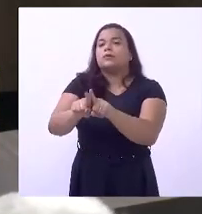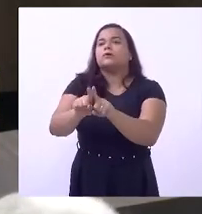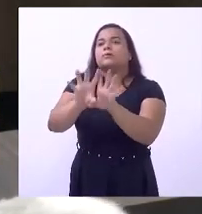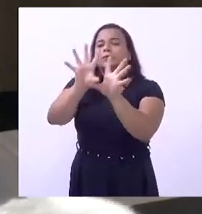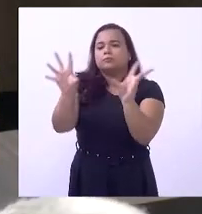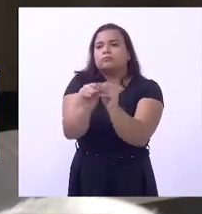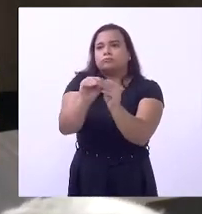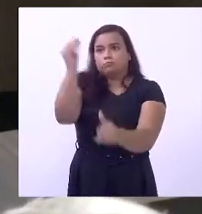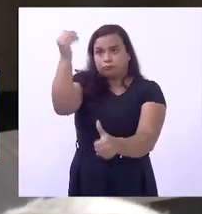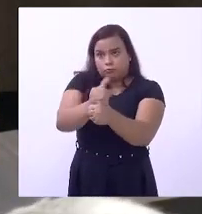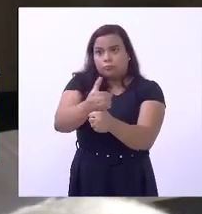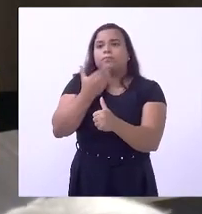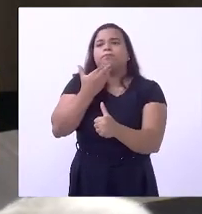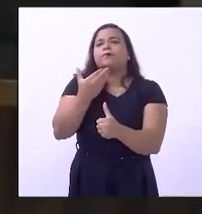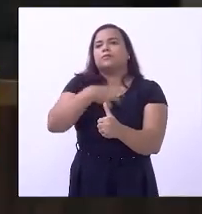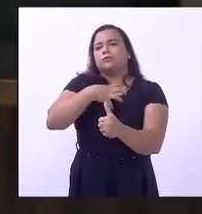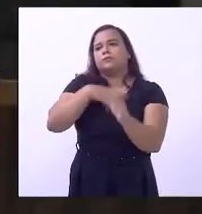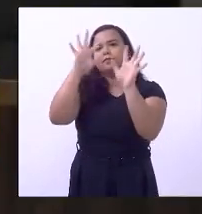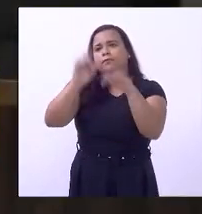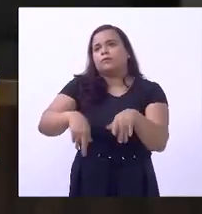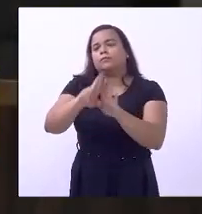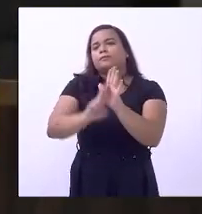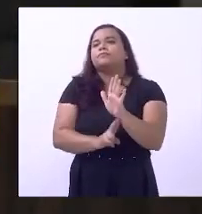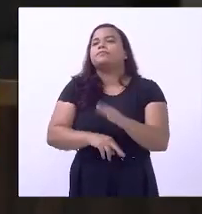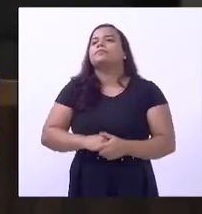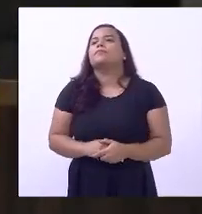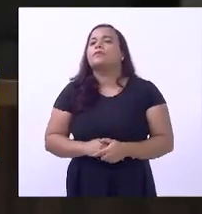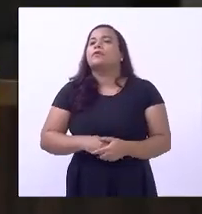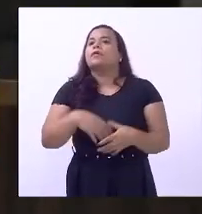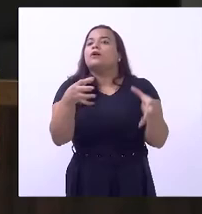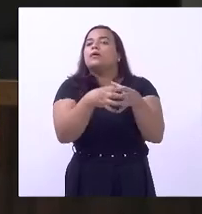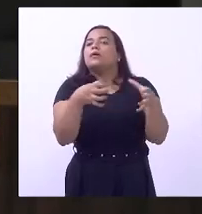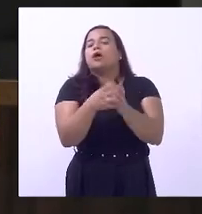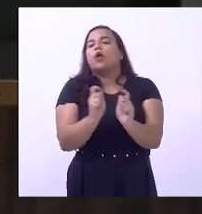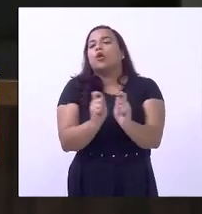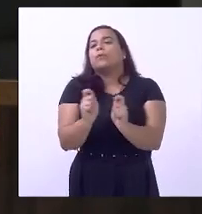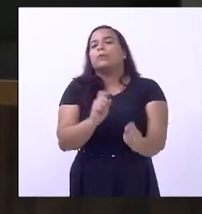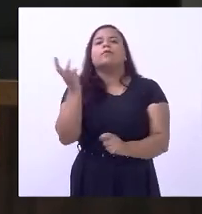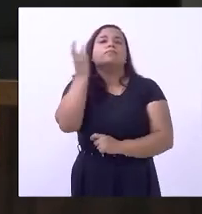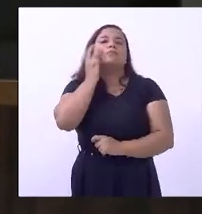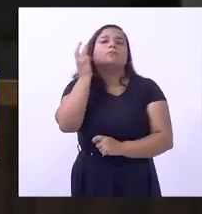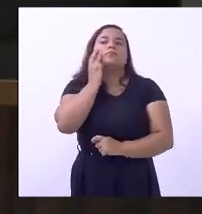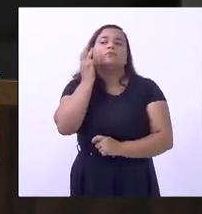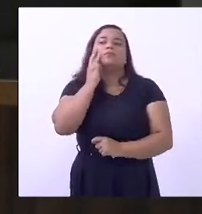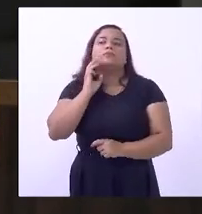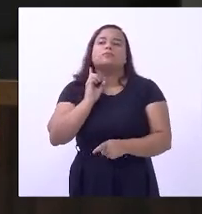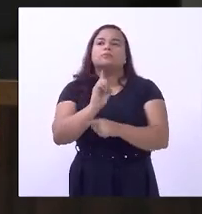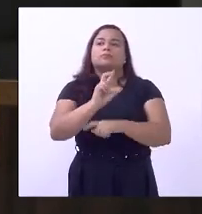de redação. Pela Comissão de Economia, deputado Valdec Carneiro.